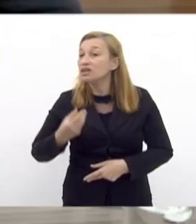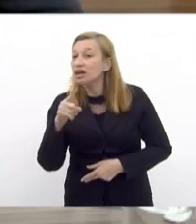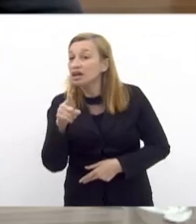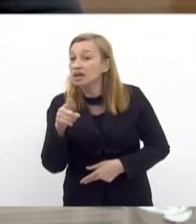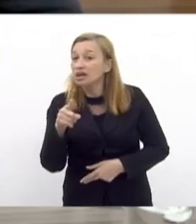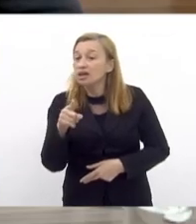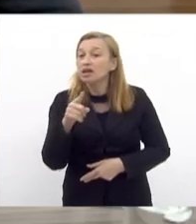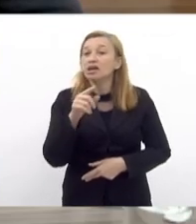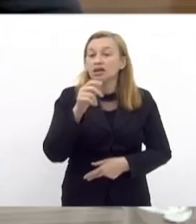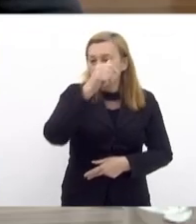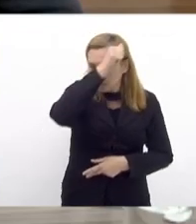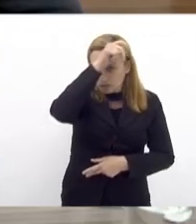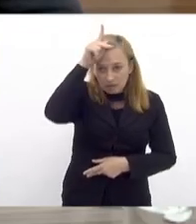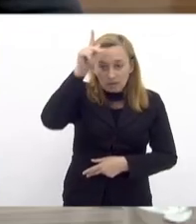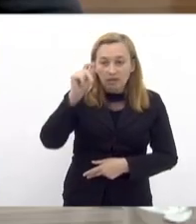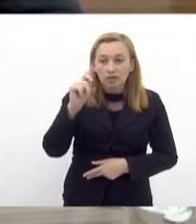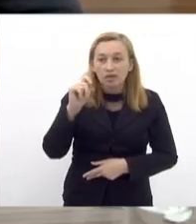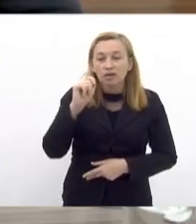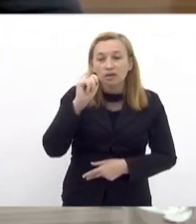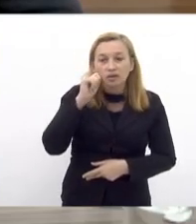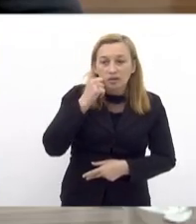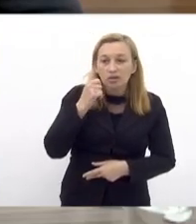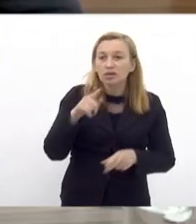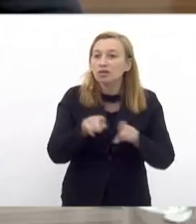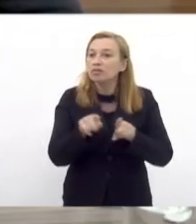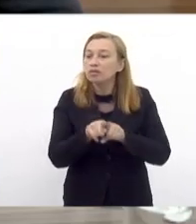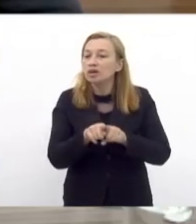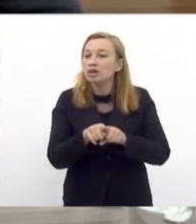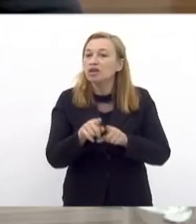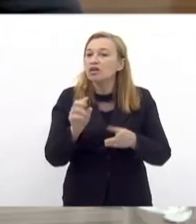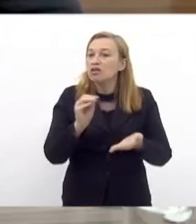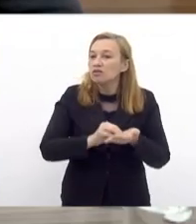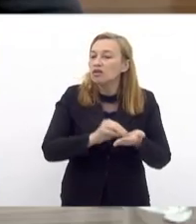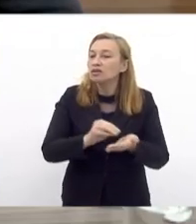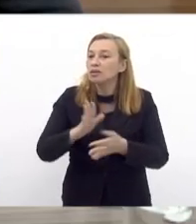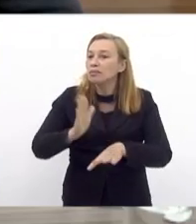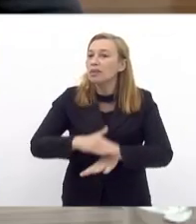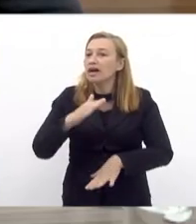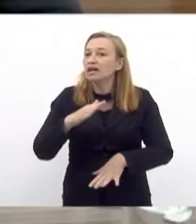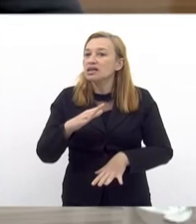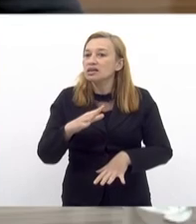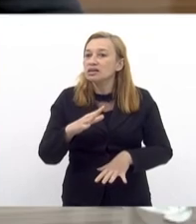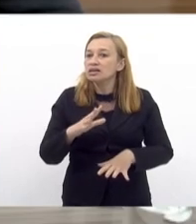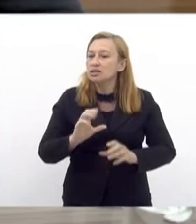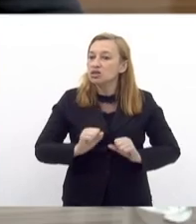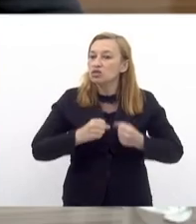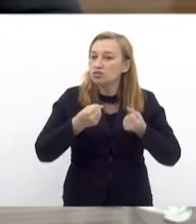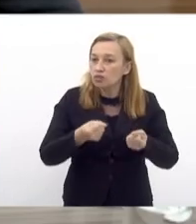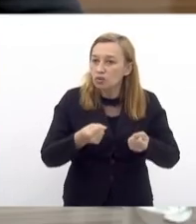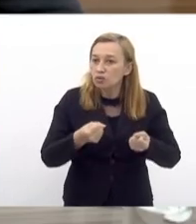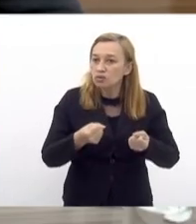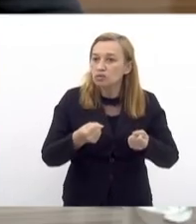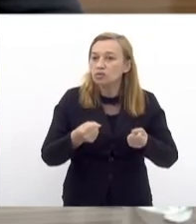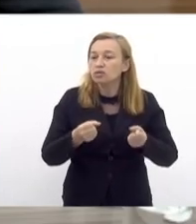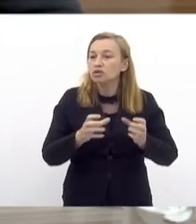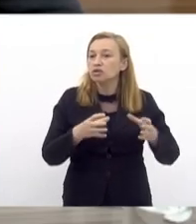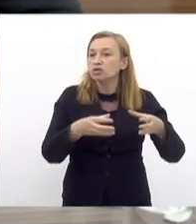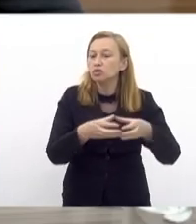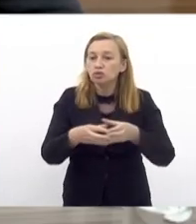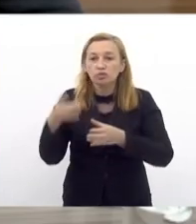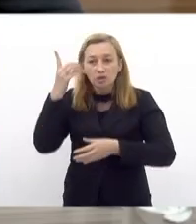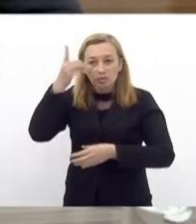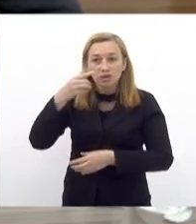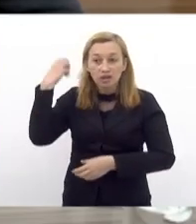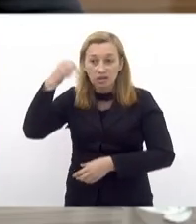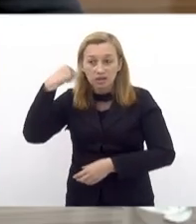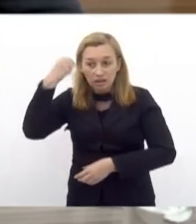E o Eduardo também foi deputado, que falta mais unidade nas bancadas do Senado e da Câmara. mas o